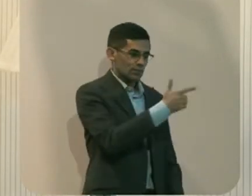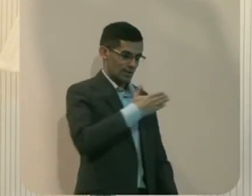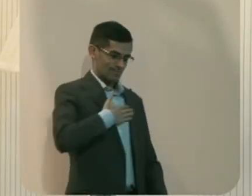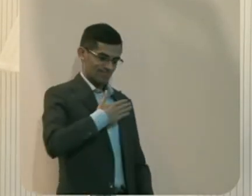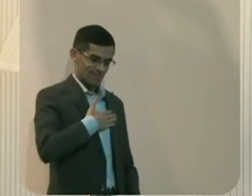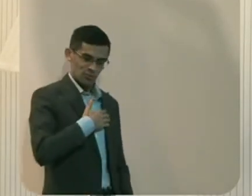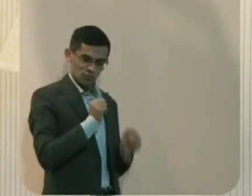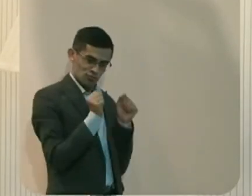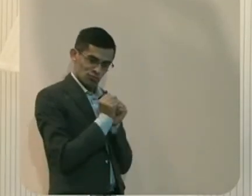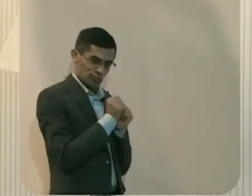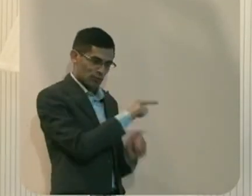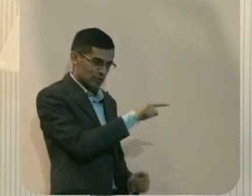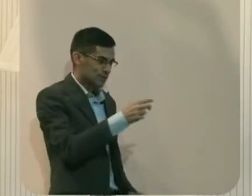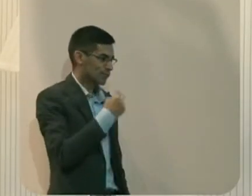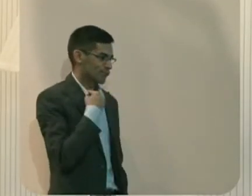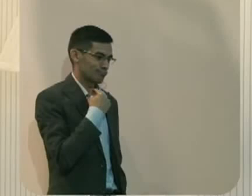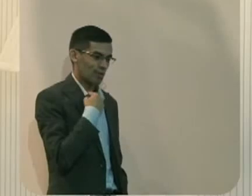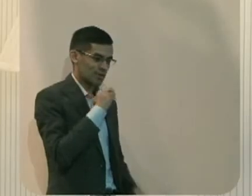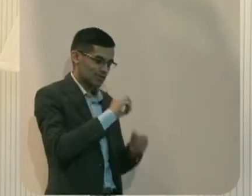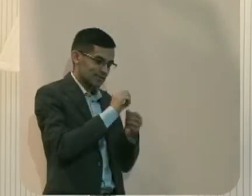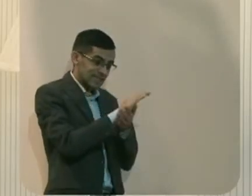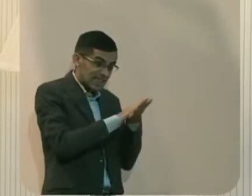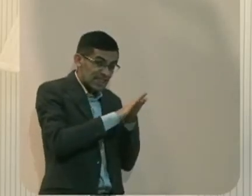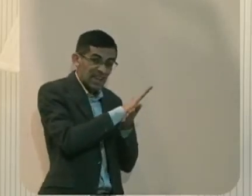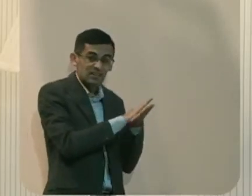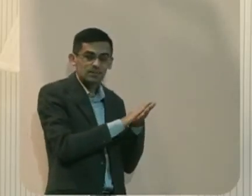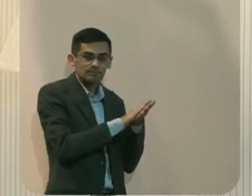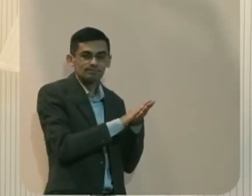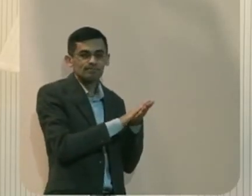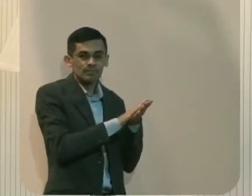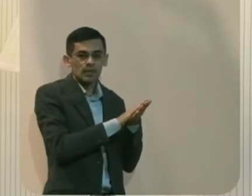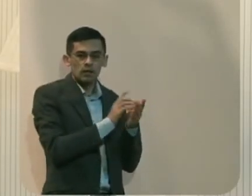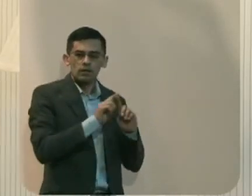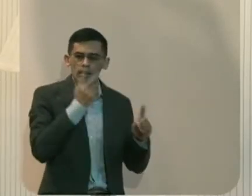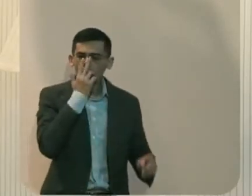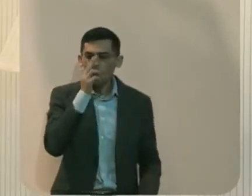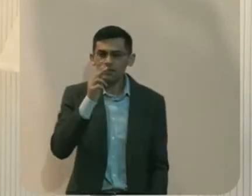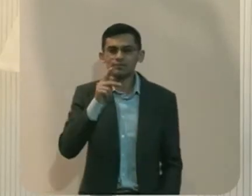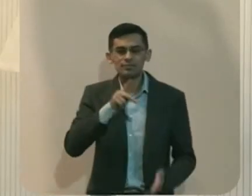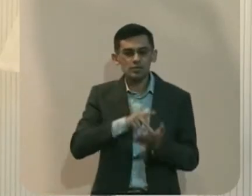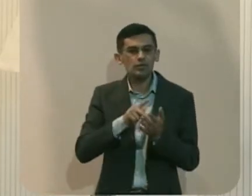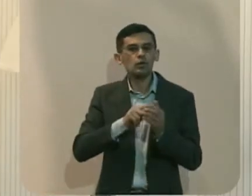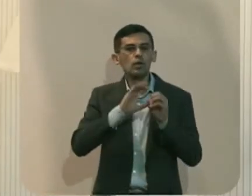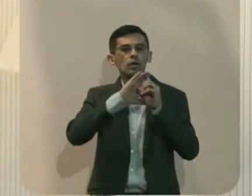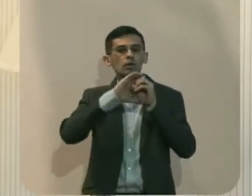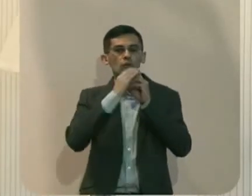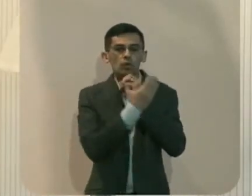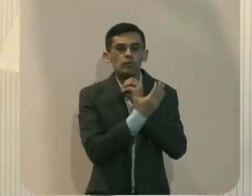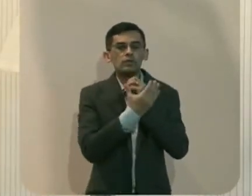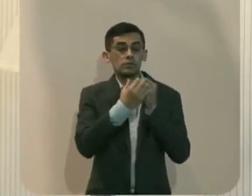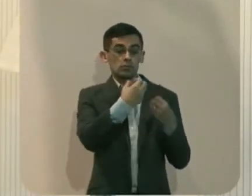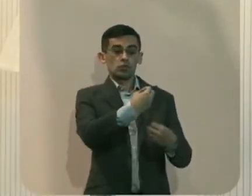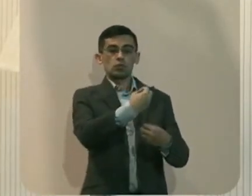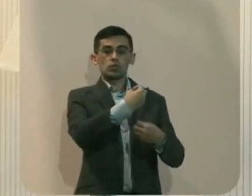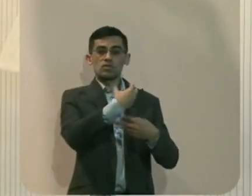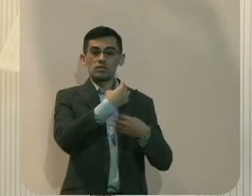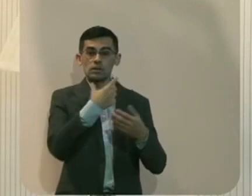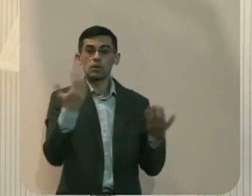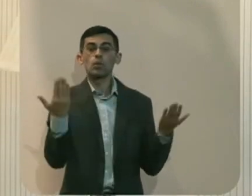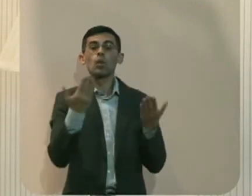vocês não podem fazer nada. Eu acho que uma das coisas que essa pandemia está ensinando para a gente